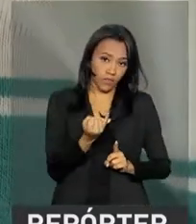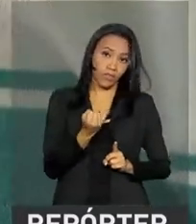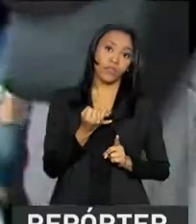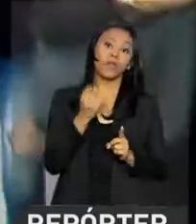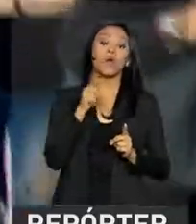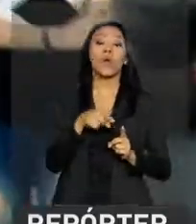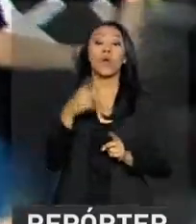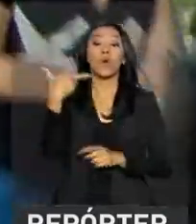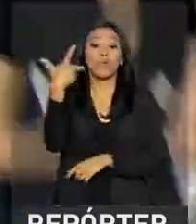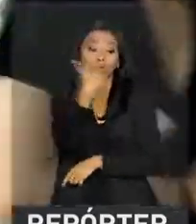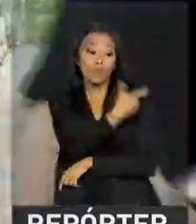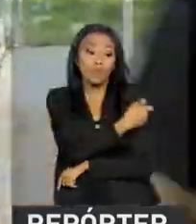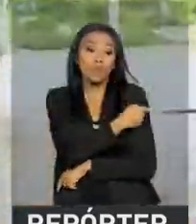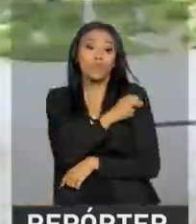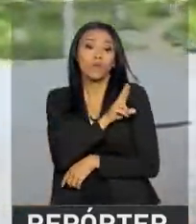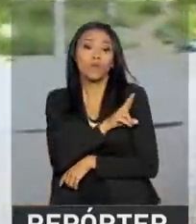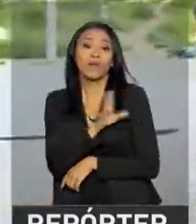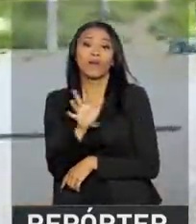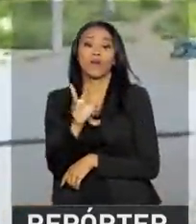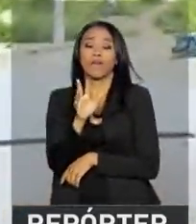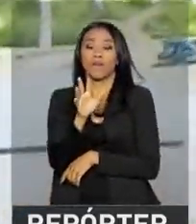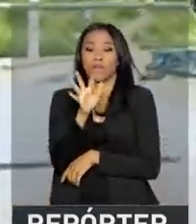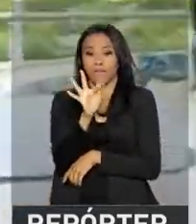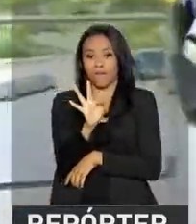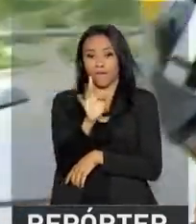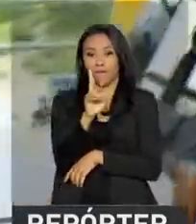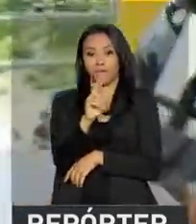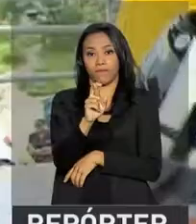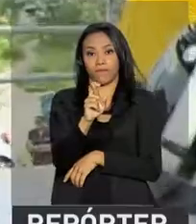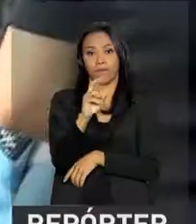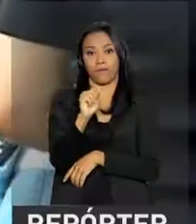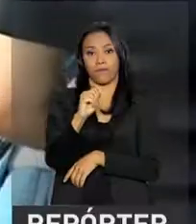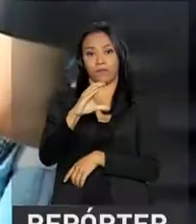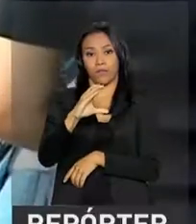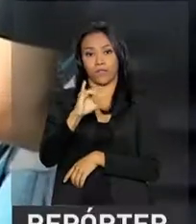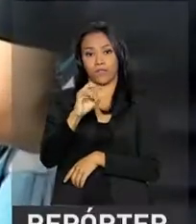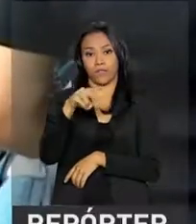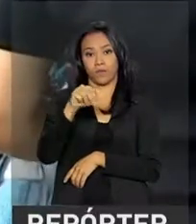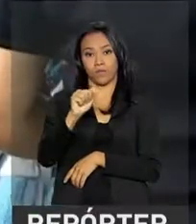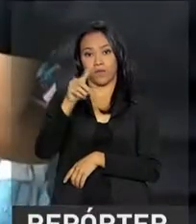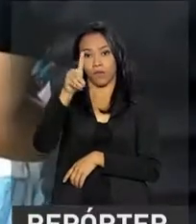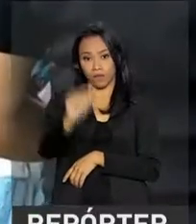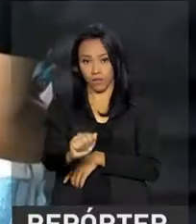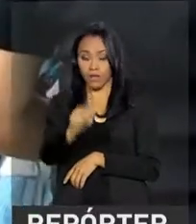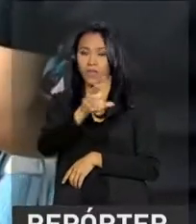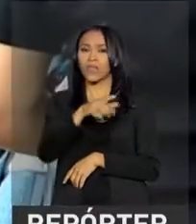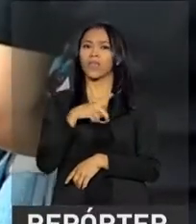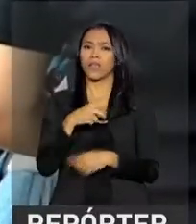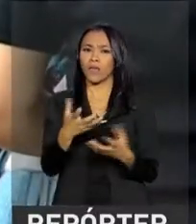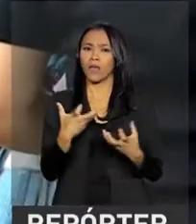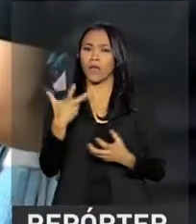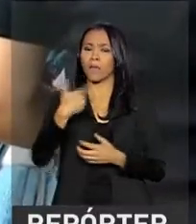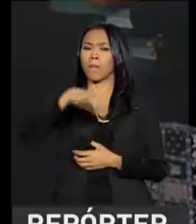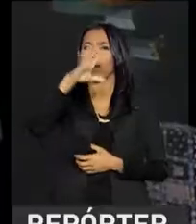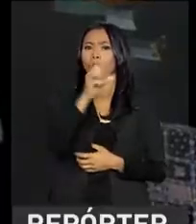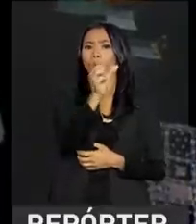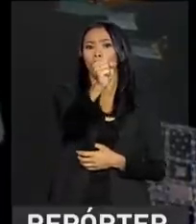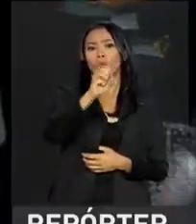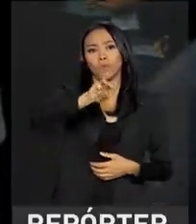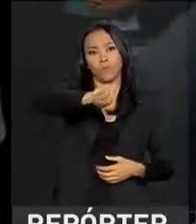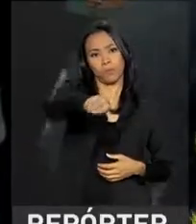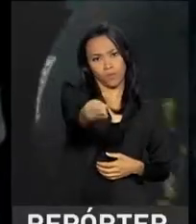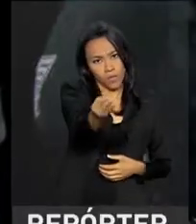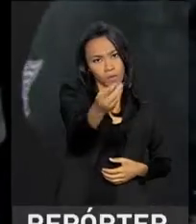acionados a campanha vai até o dia 17 de fevereiro e pretende imunizar mais de 8 milhões de pessoas em